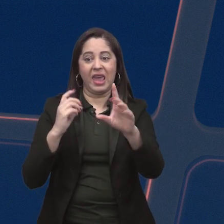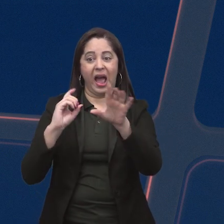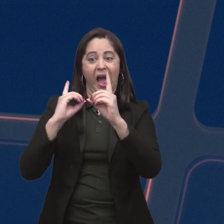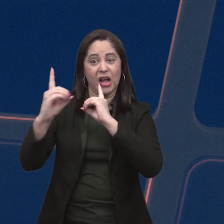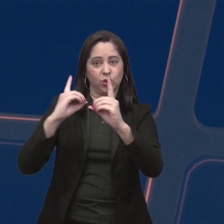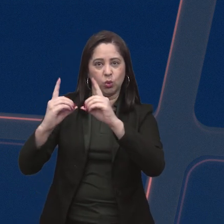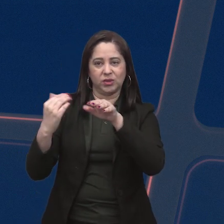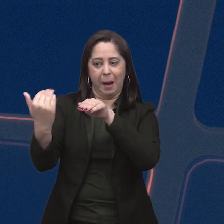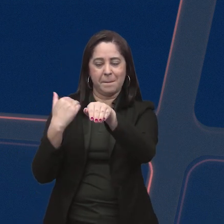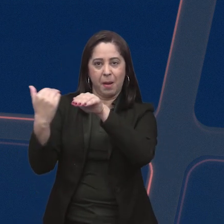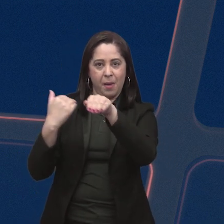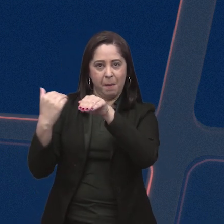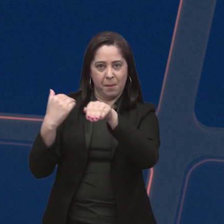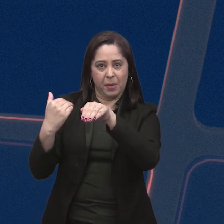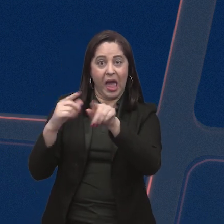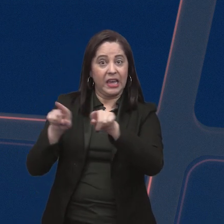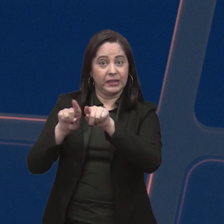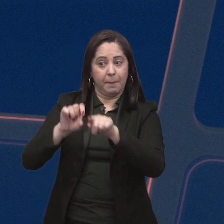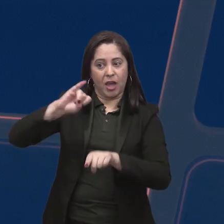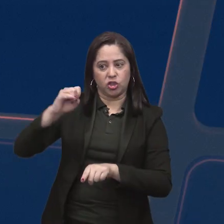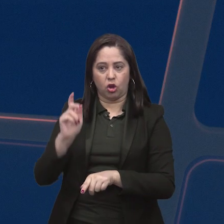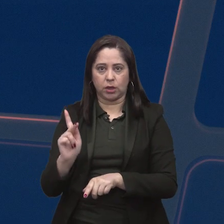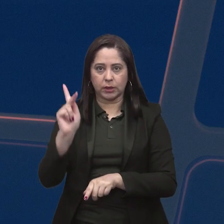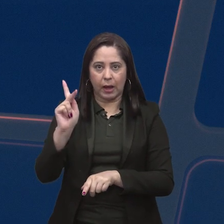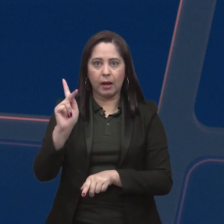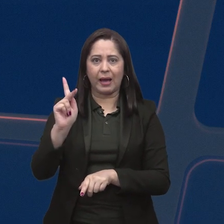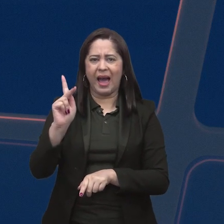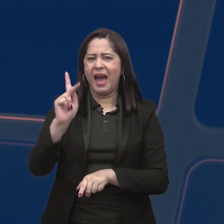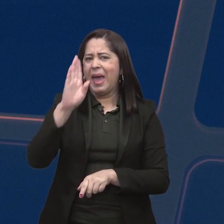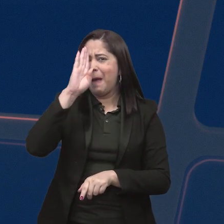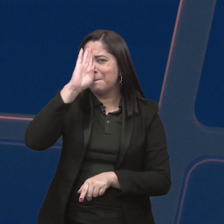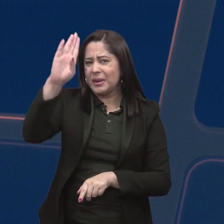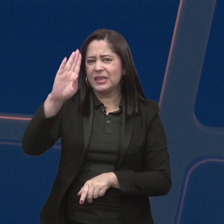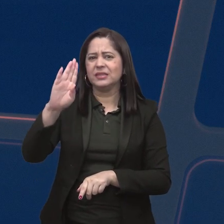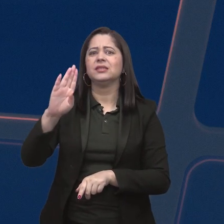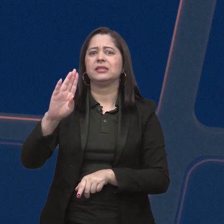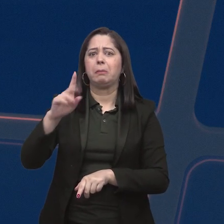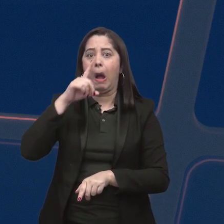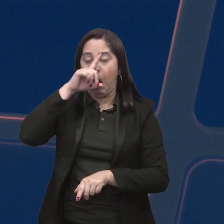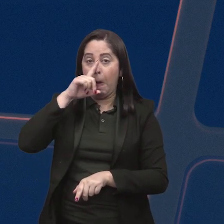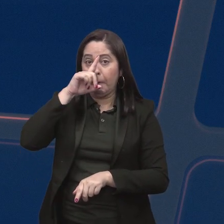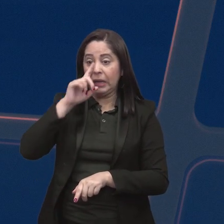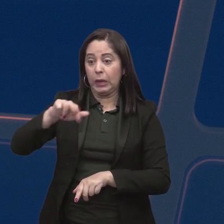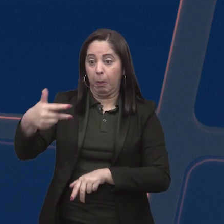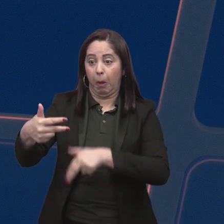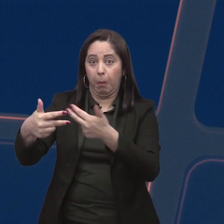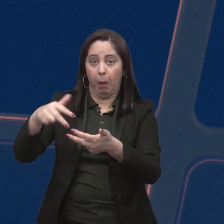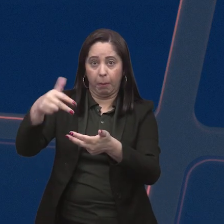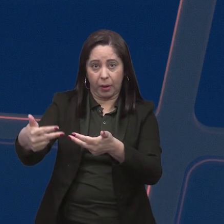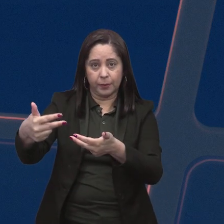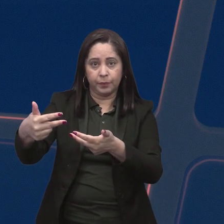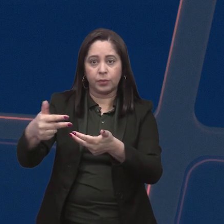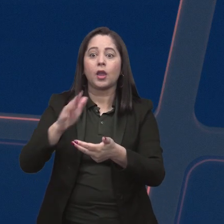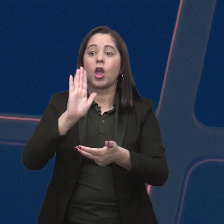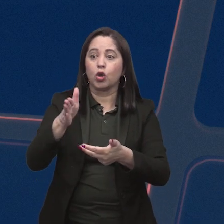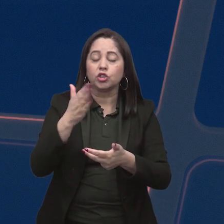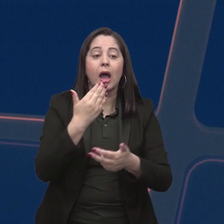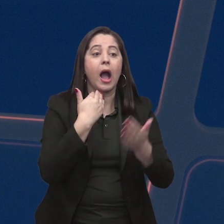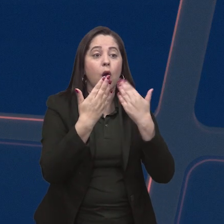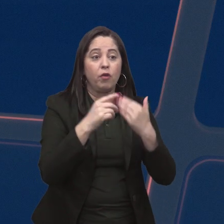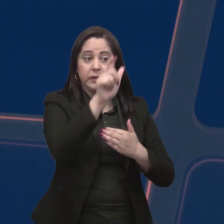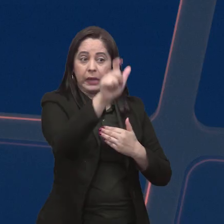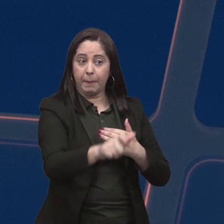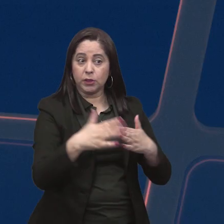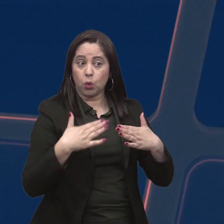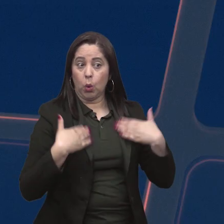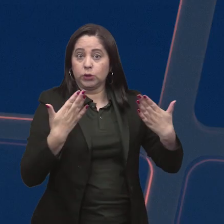que as rodovias Dutra e Carvalho Pinto, além da Avenida JK, são os pontos de maior risco. A nossa equipe conversou com quem